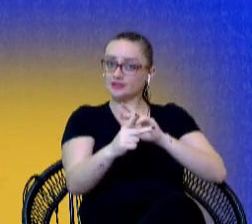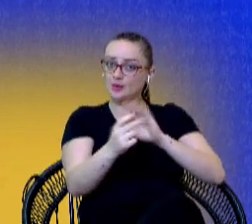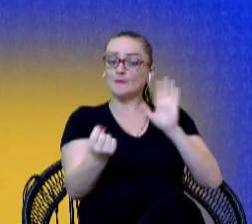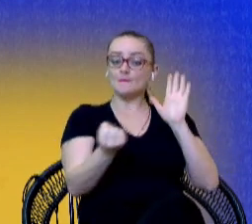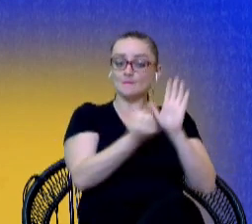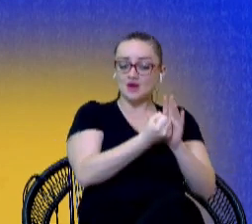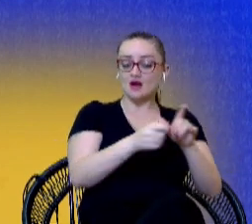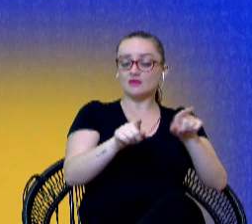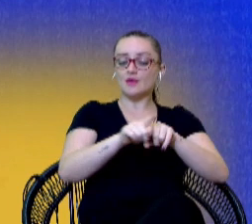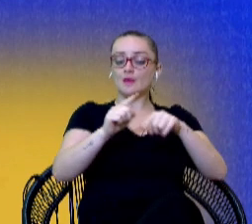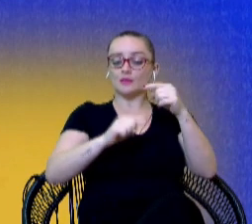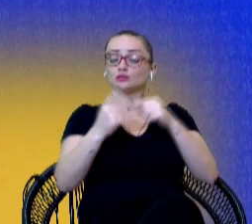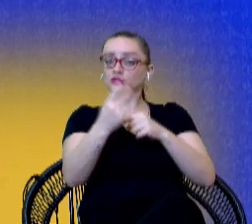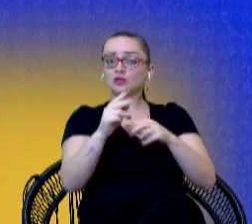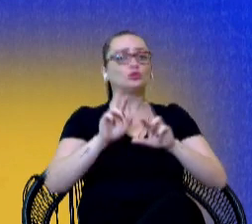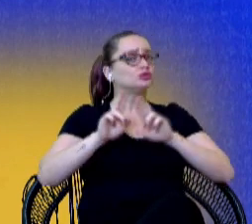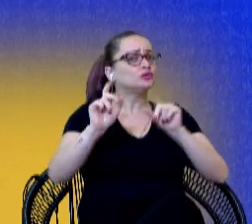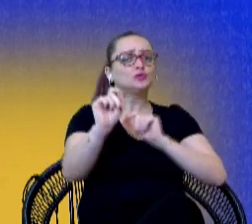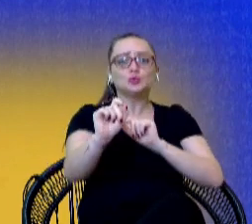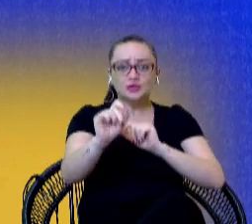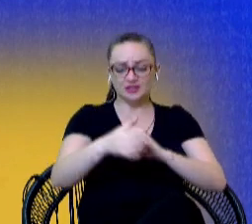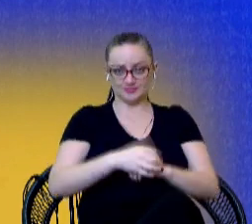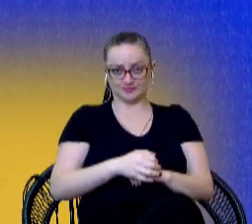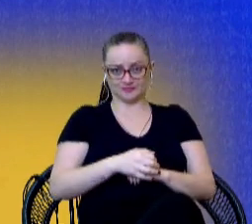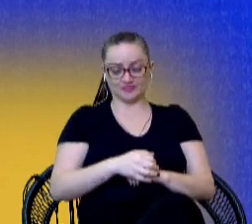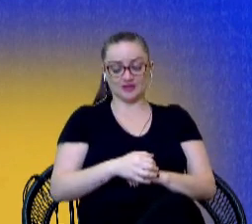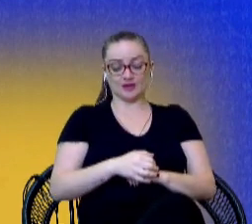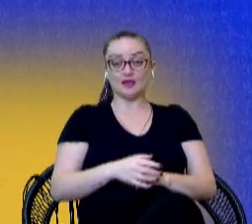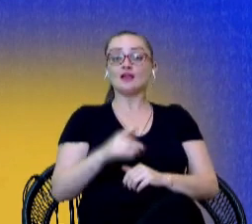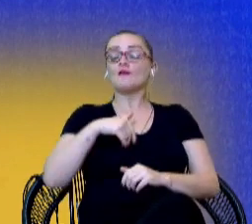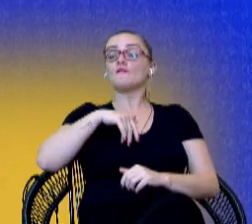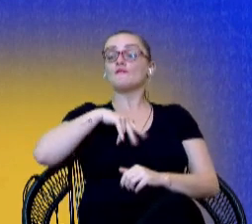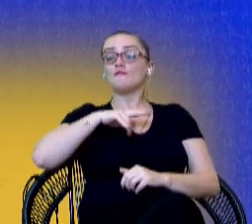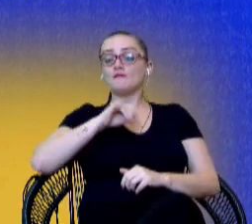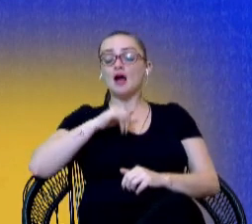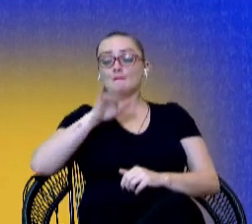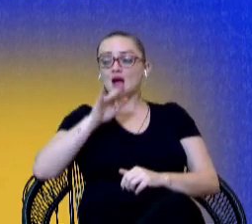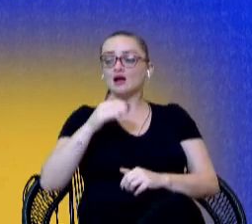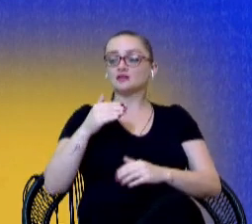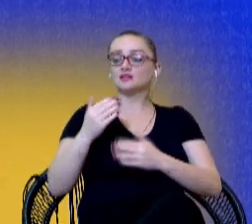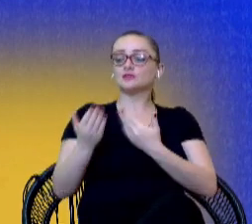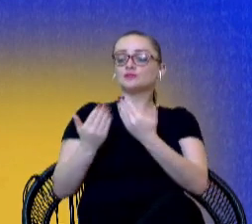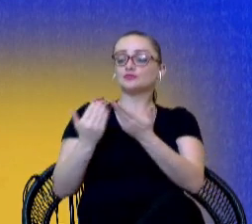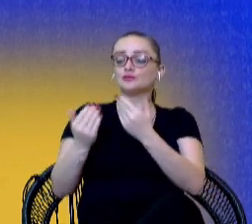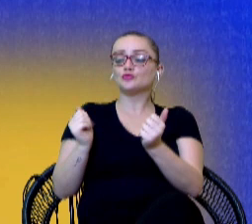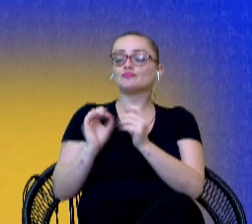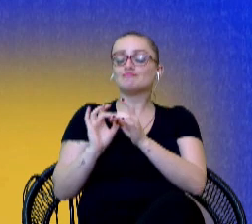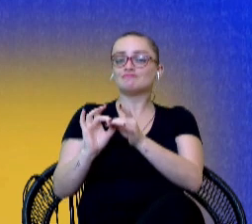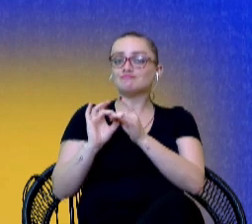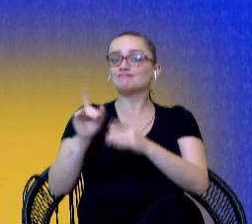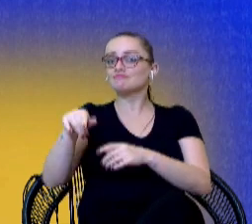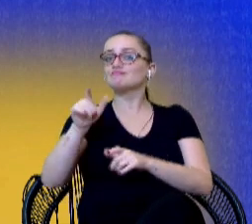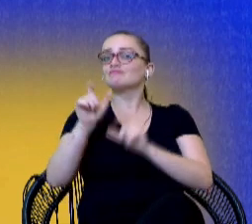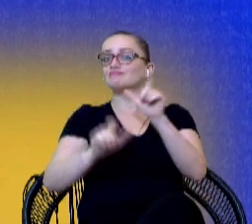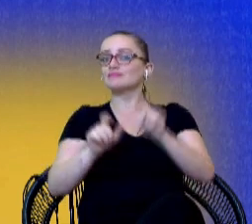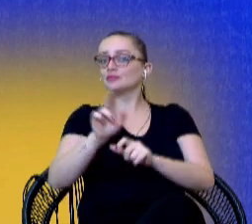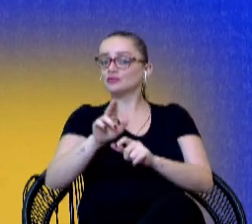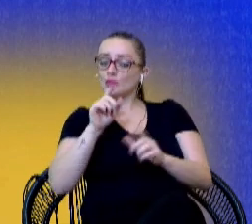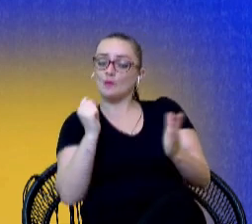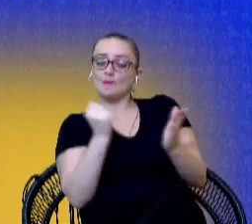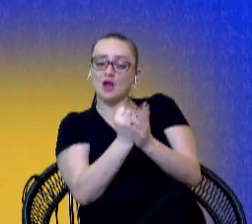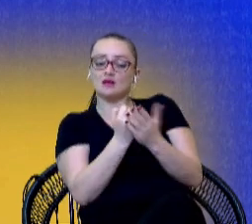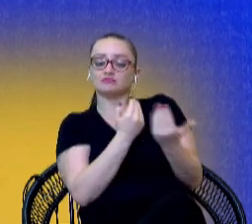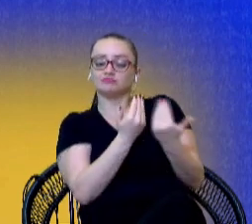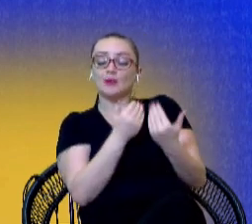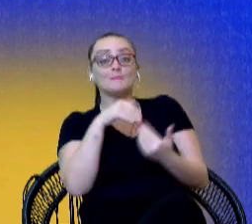como produto, né? E aí vocês vão ter cada vez mais uma relação, uma interação desse usuário para com a marca, tá